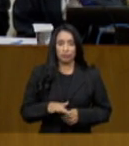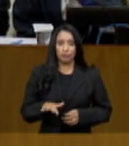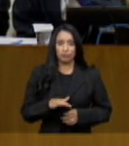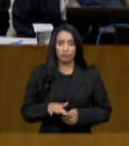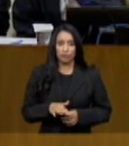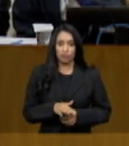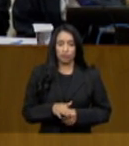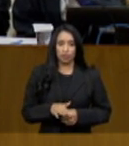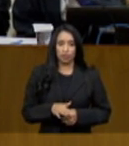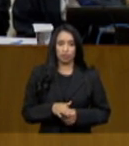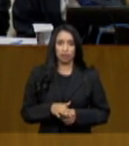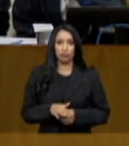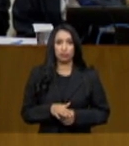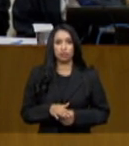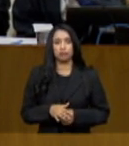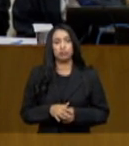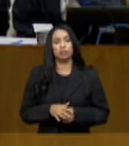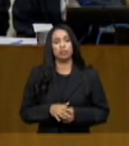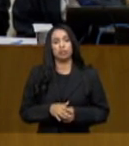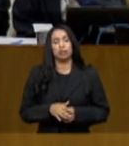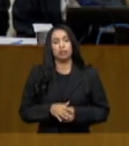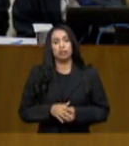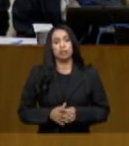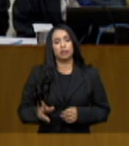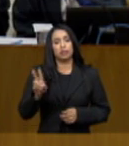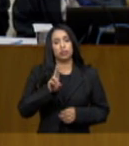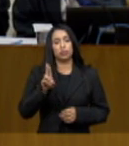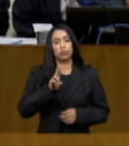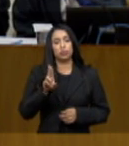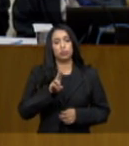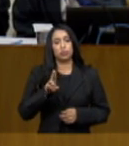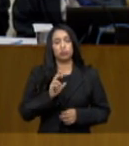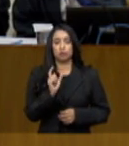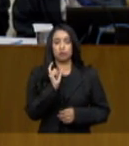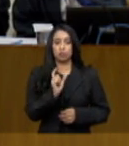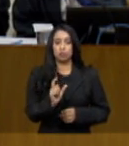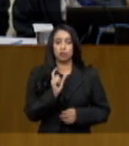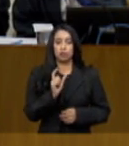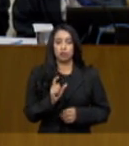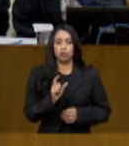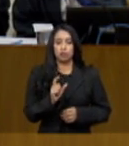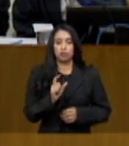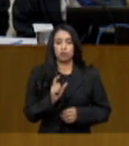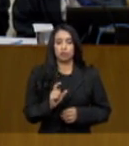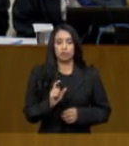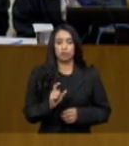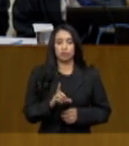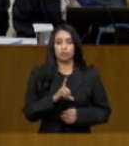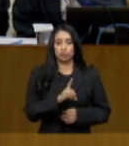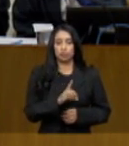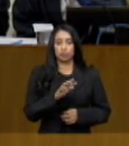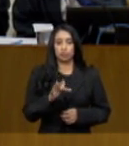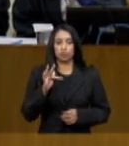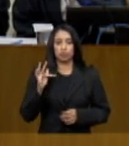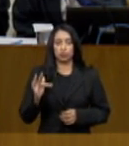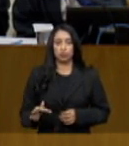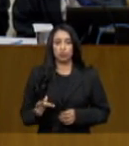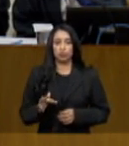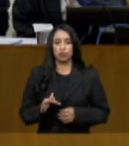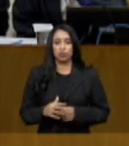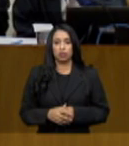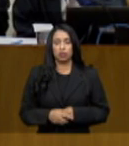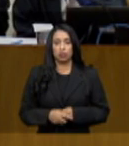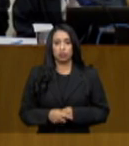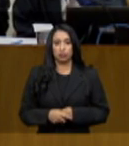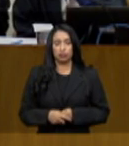se ainda assim doutor marcelo proença para o uso da palavra pelo distrito federal doutor marcelo por essa